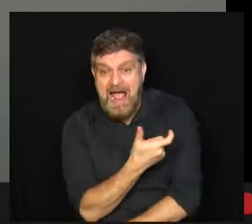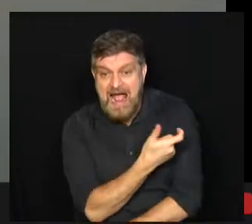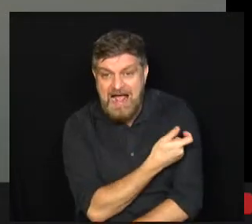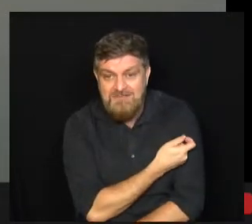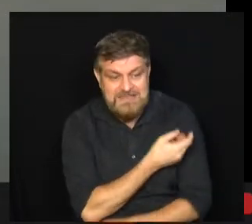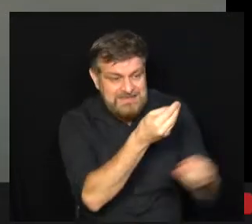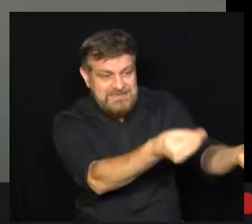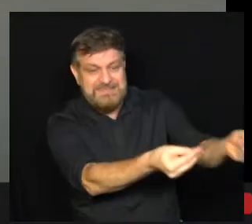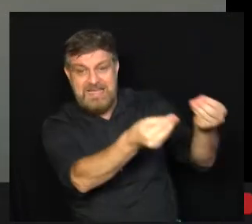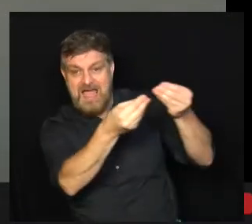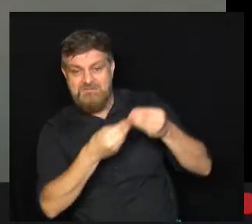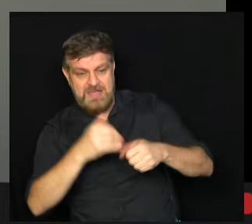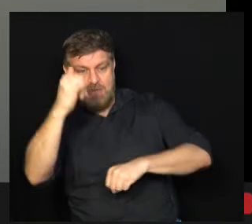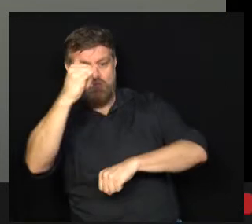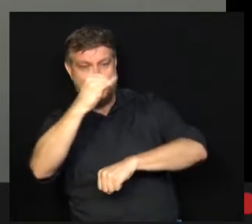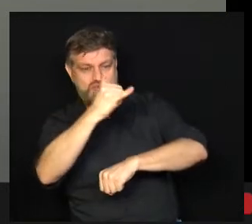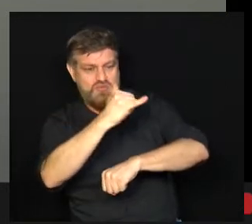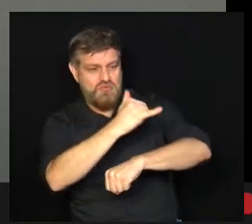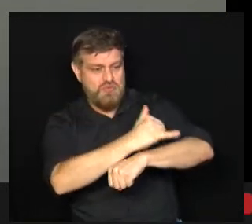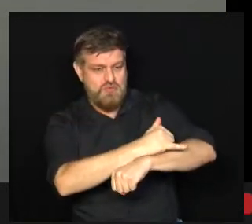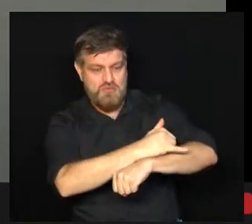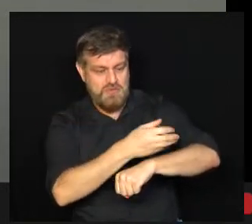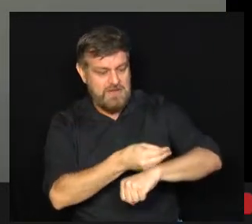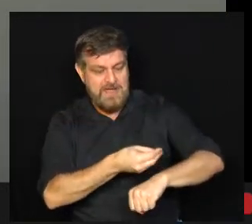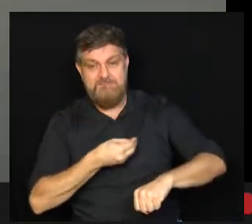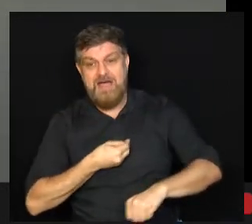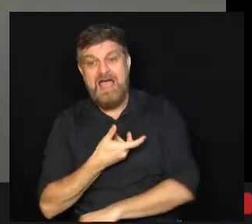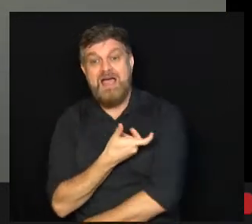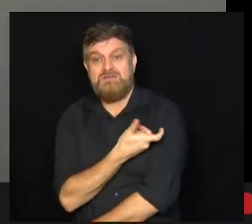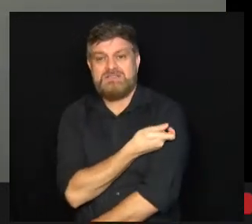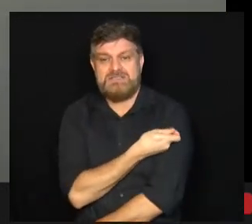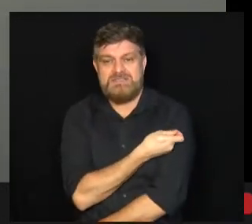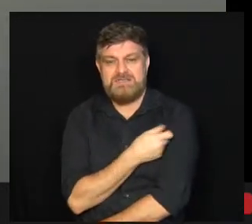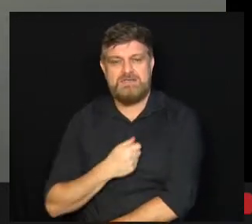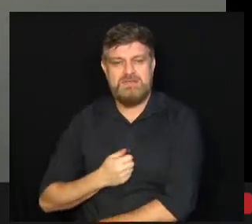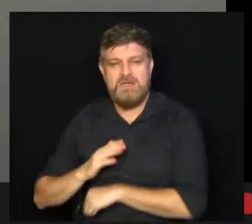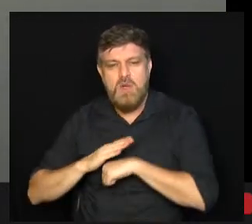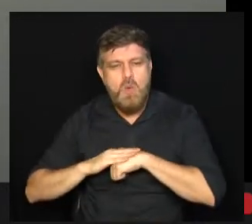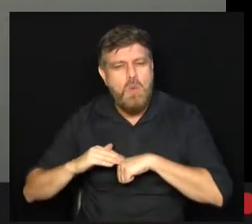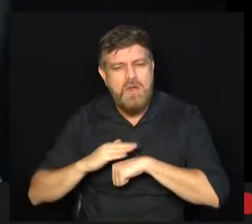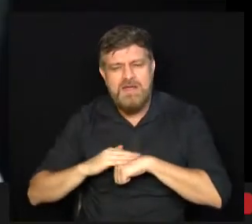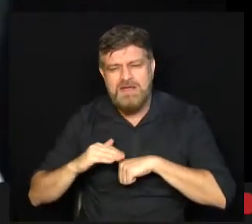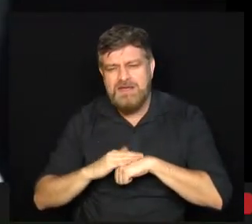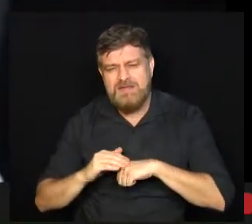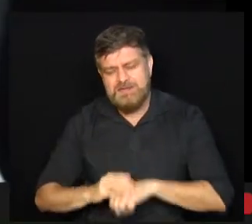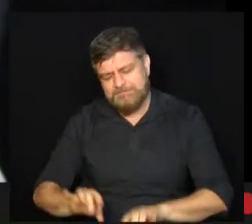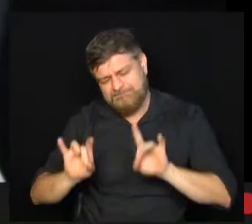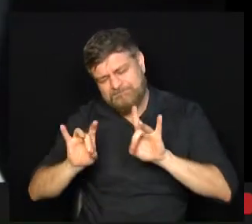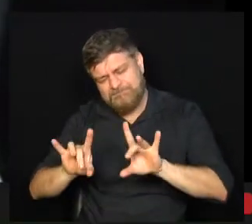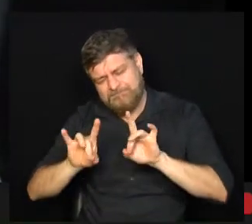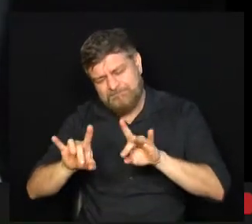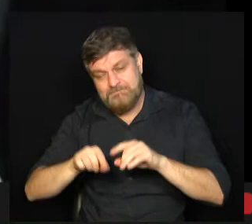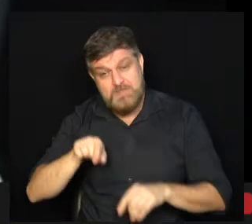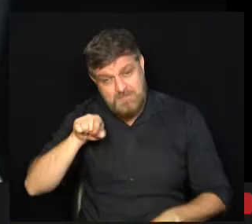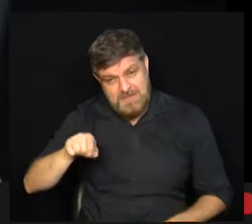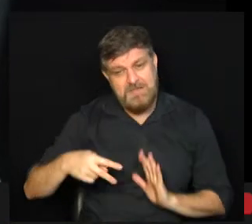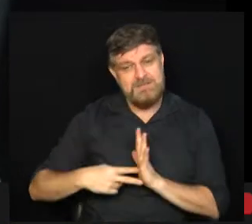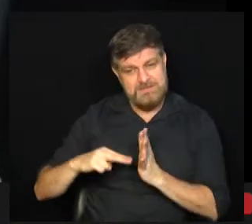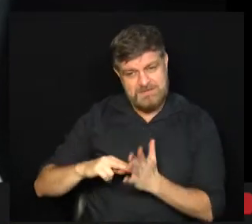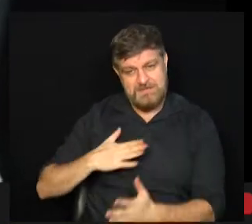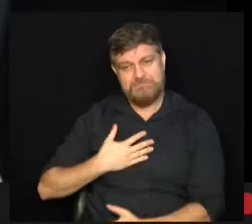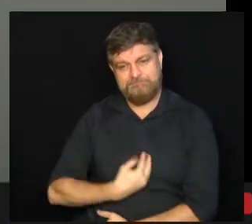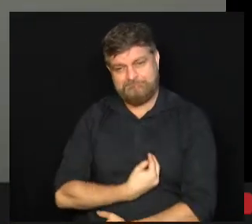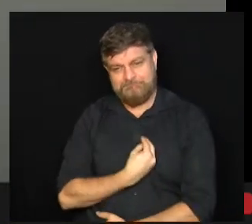mim. Então, eu tenho um carinho extra pelos comissários, porque legal. Eu sei do que eles significaram,